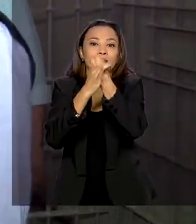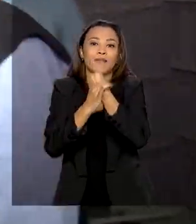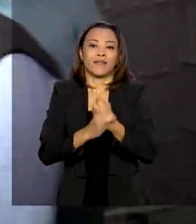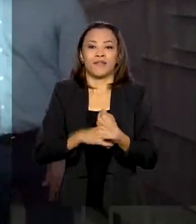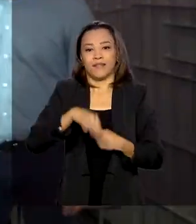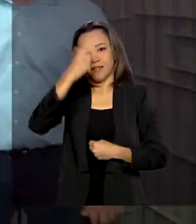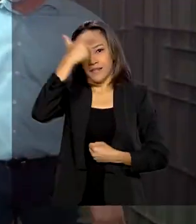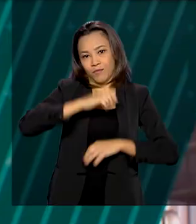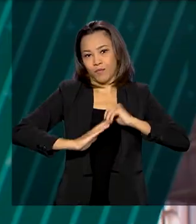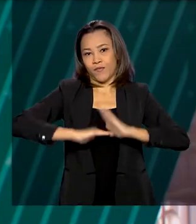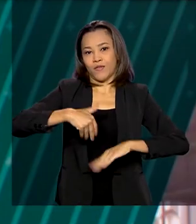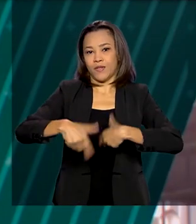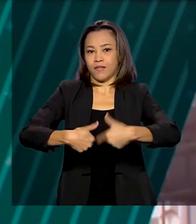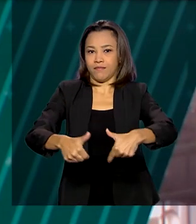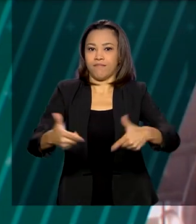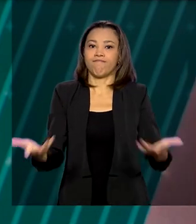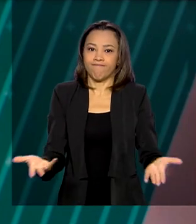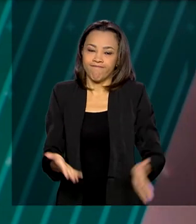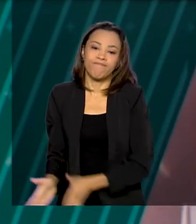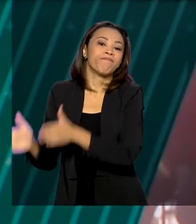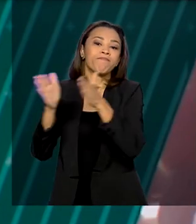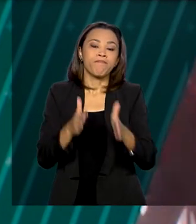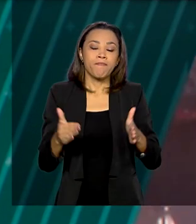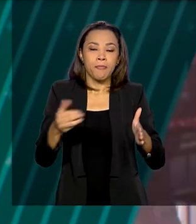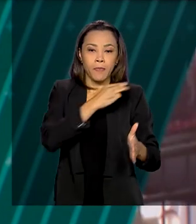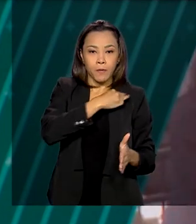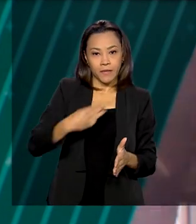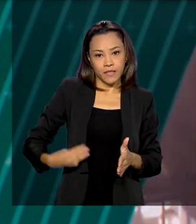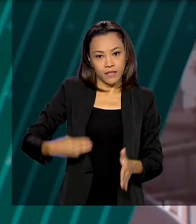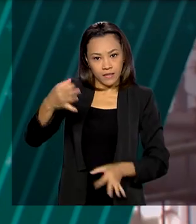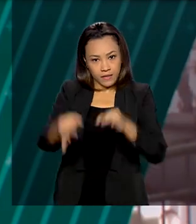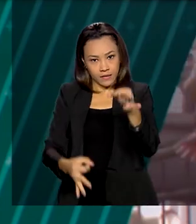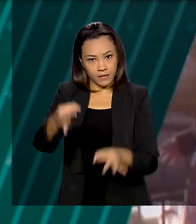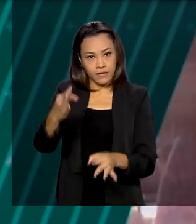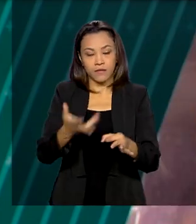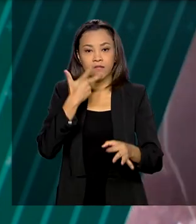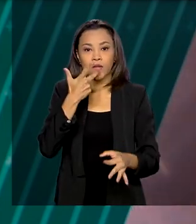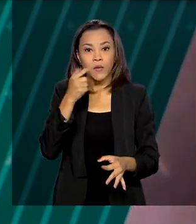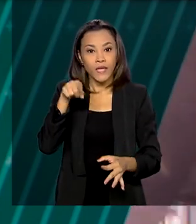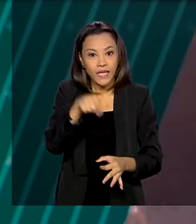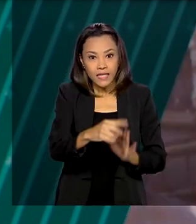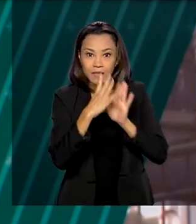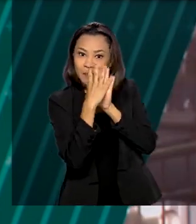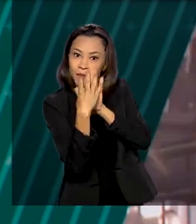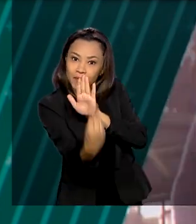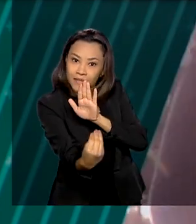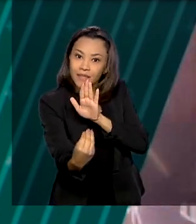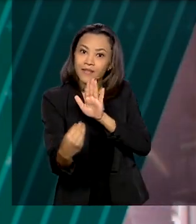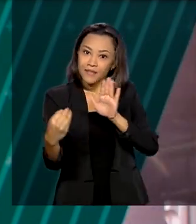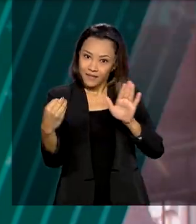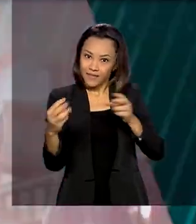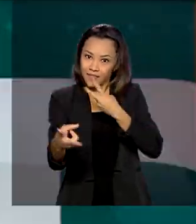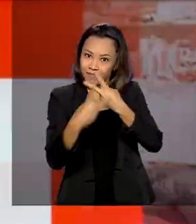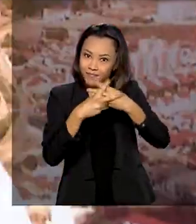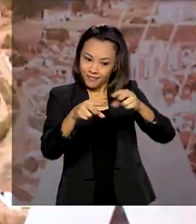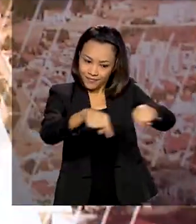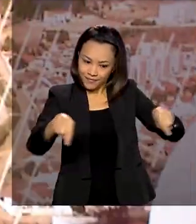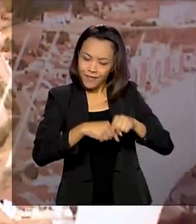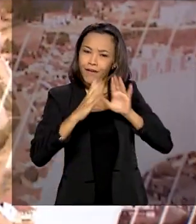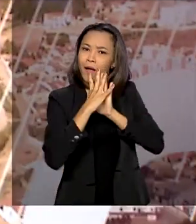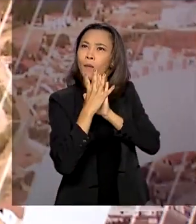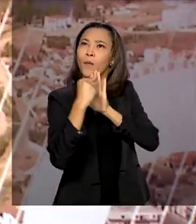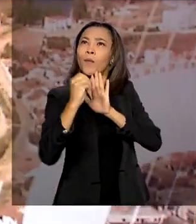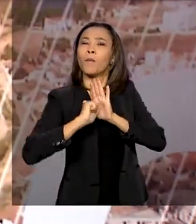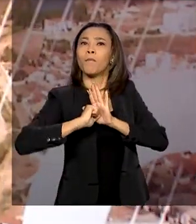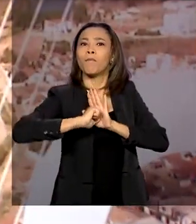policiais penitenciários o ministro da justiça e Segurança Pública afirmou que o modelo da penitenciária deve ser implementado